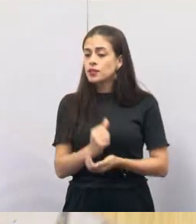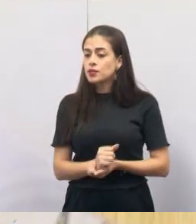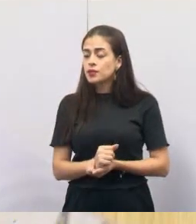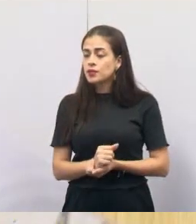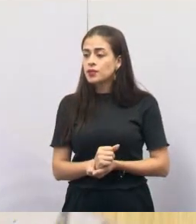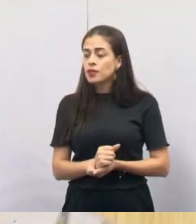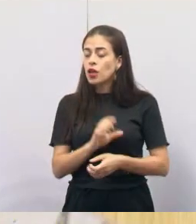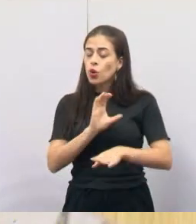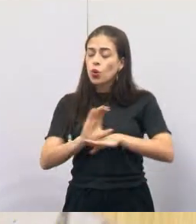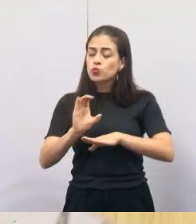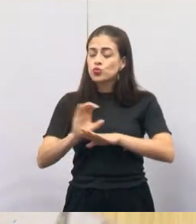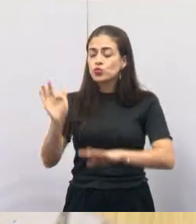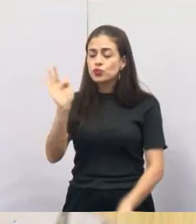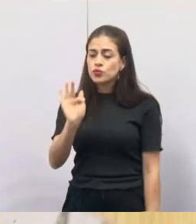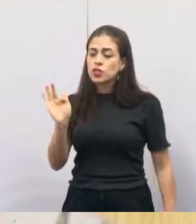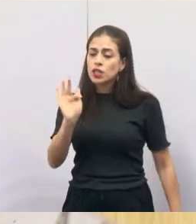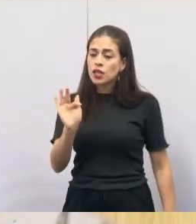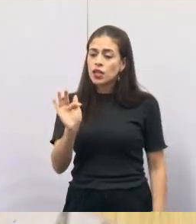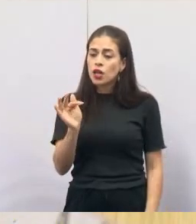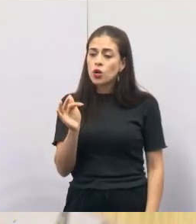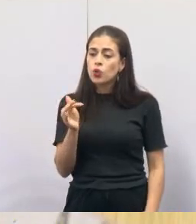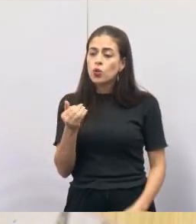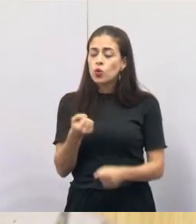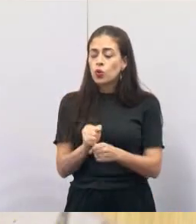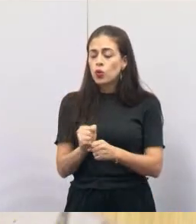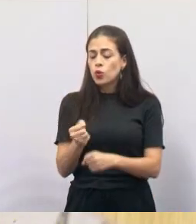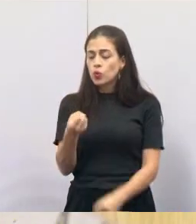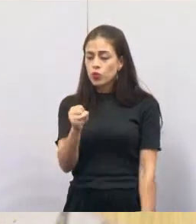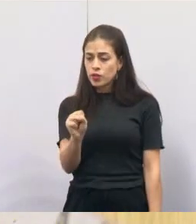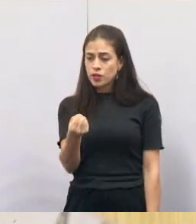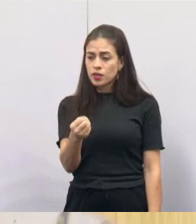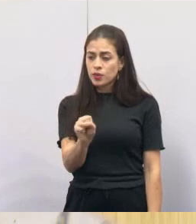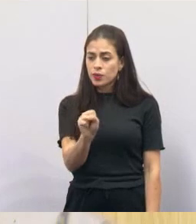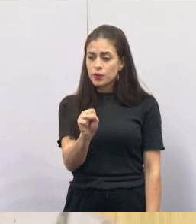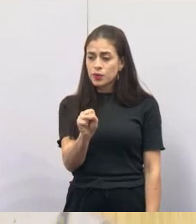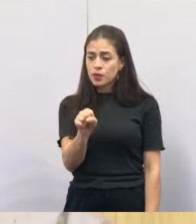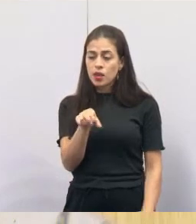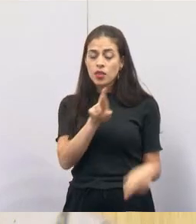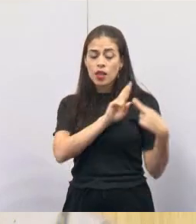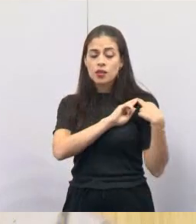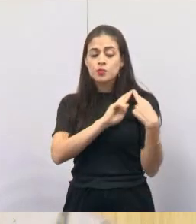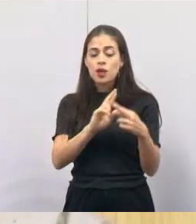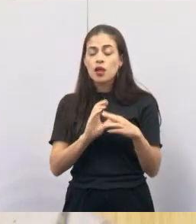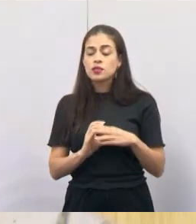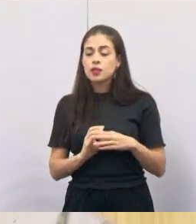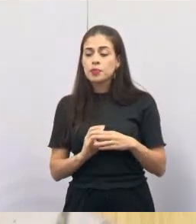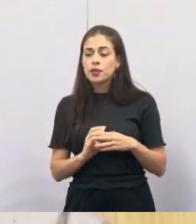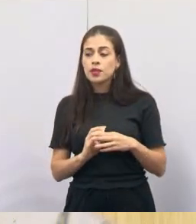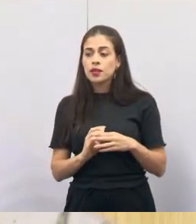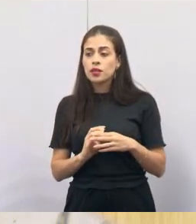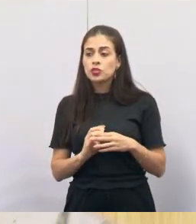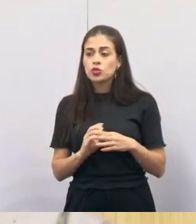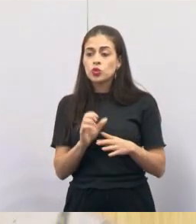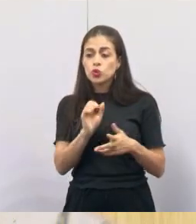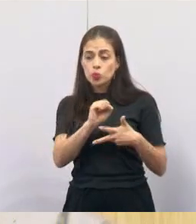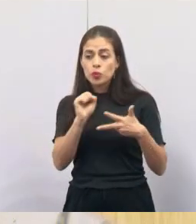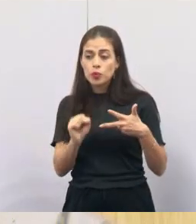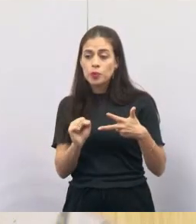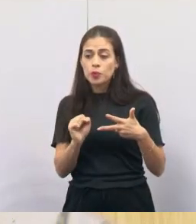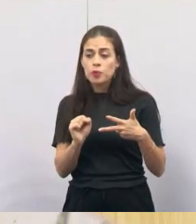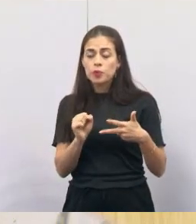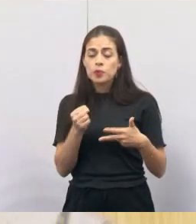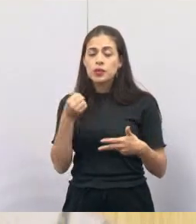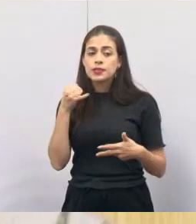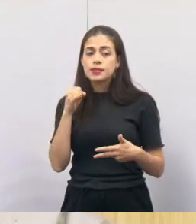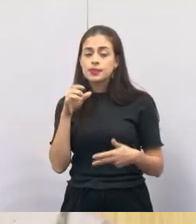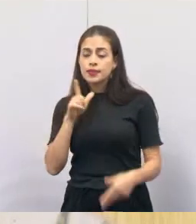da Constituição Federal de 88, que dispõe sobre a responsabilidade civil do poder público em caso de